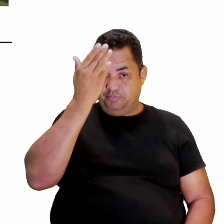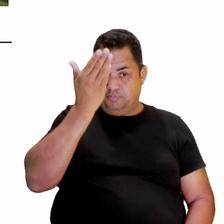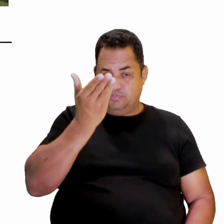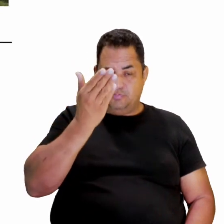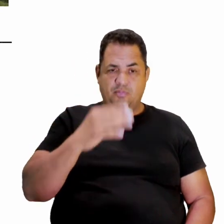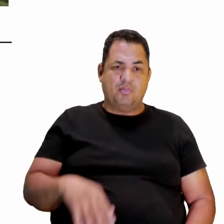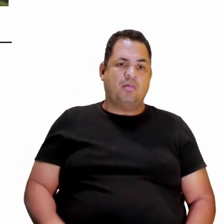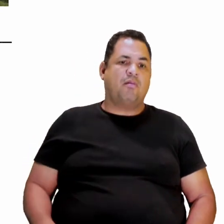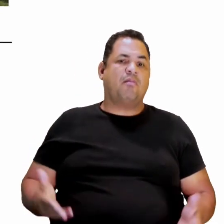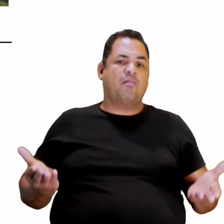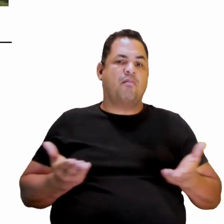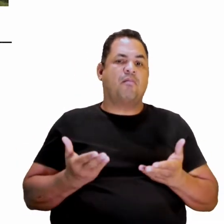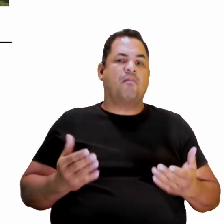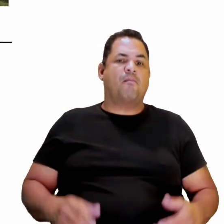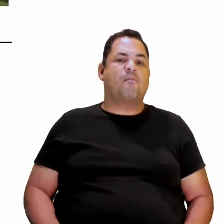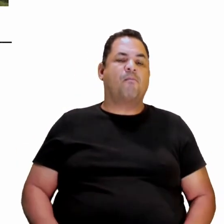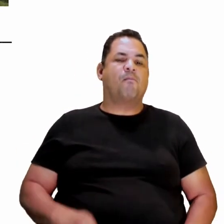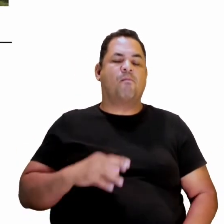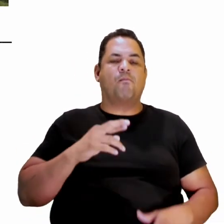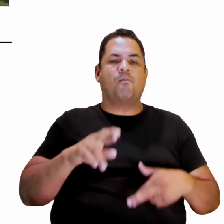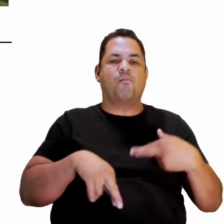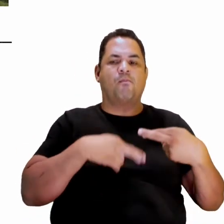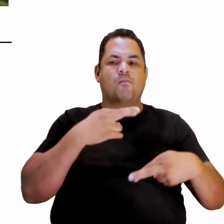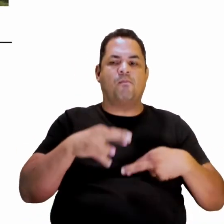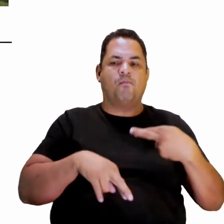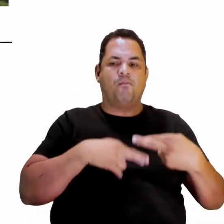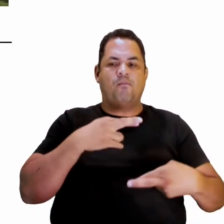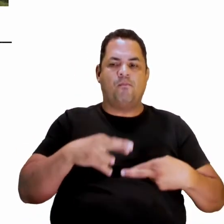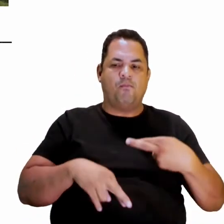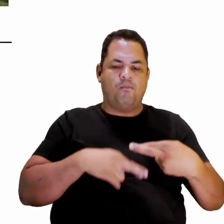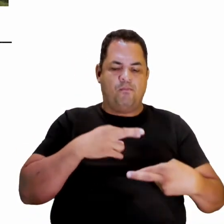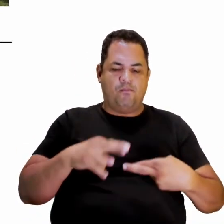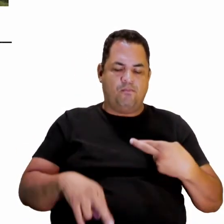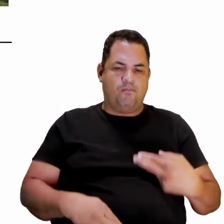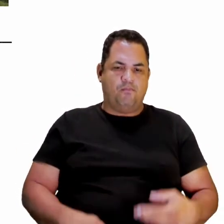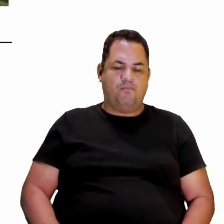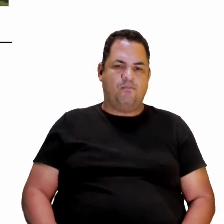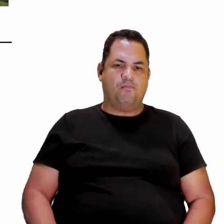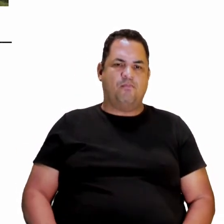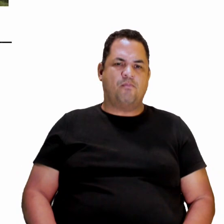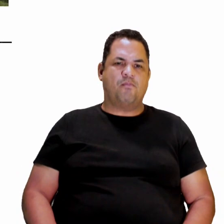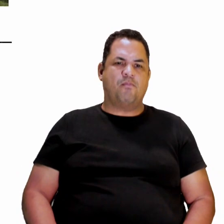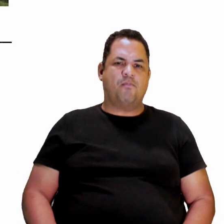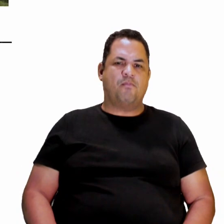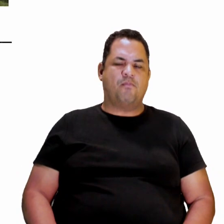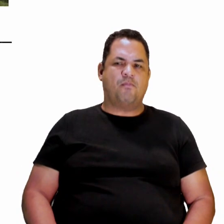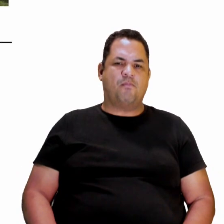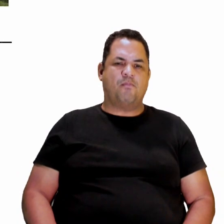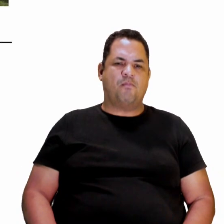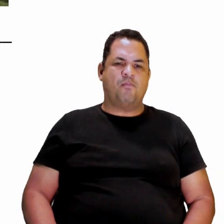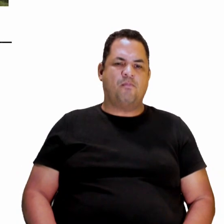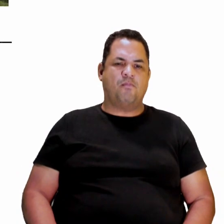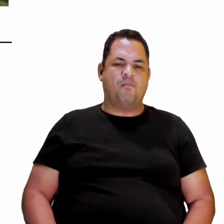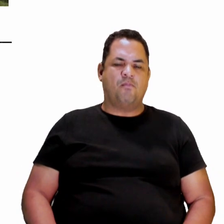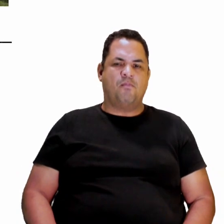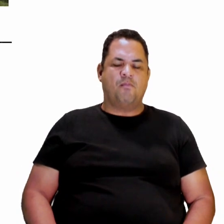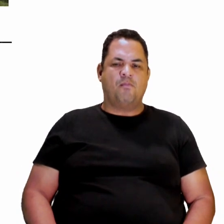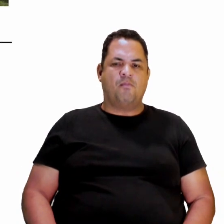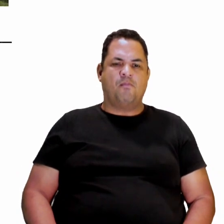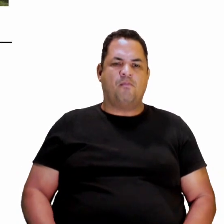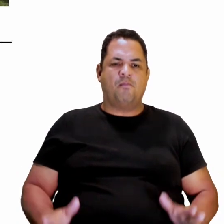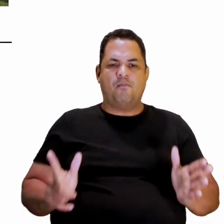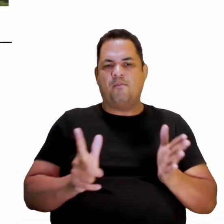aqui sim, agora sim a questão do recycling. Agora sim eles estão fazendo isso. They are